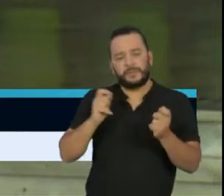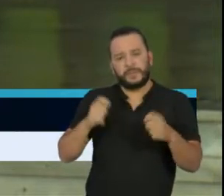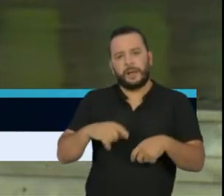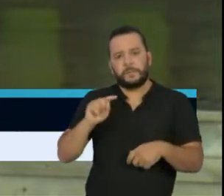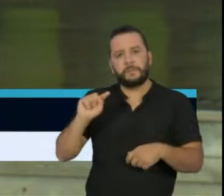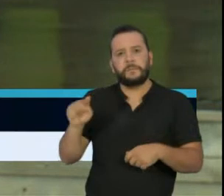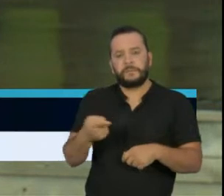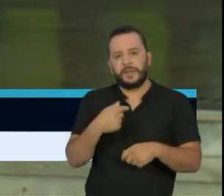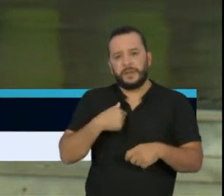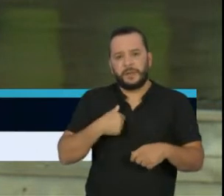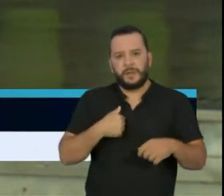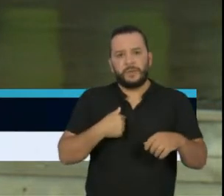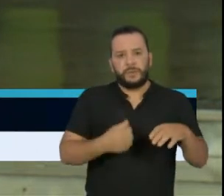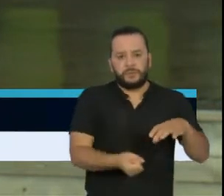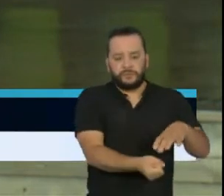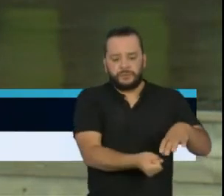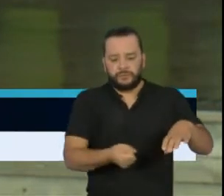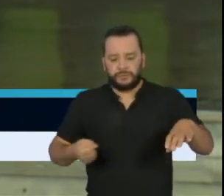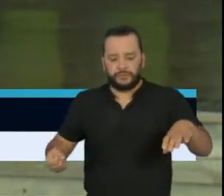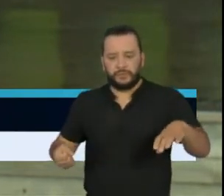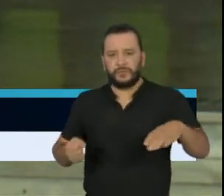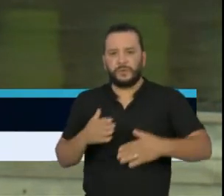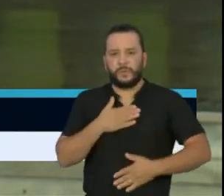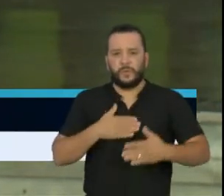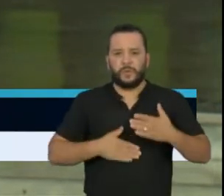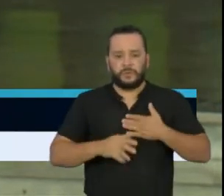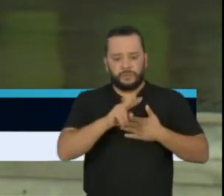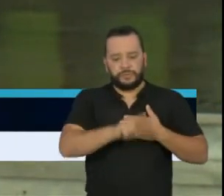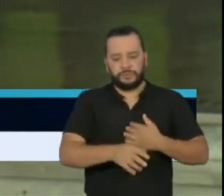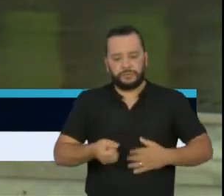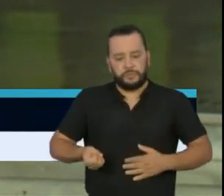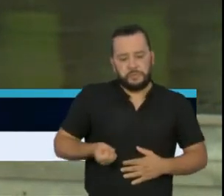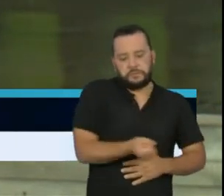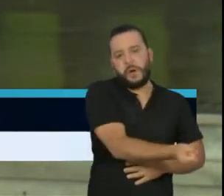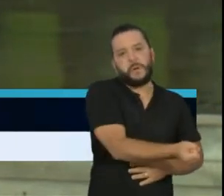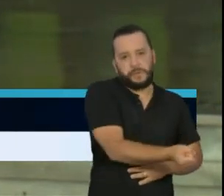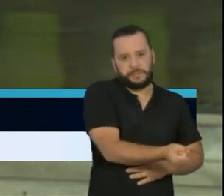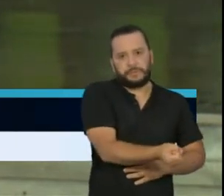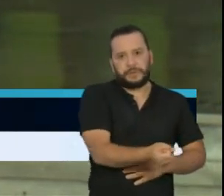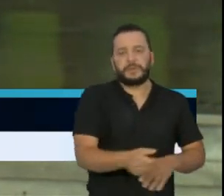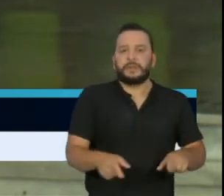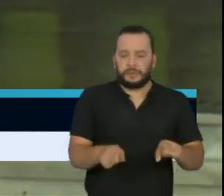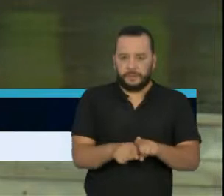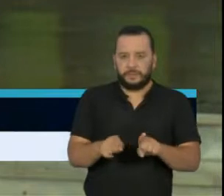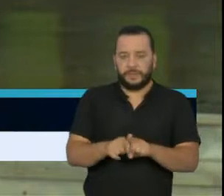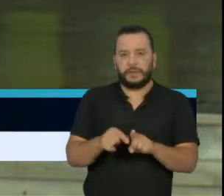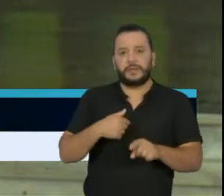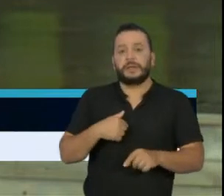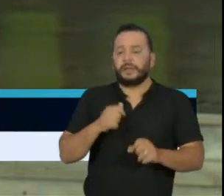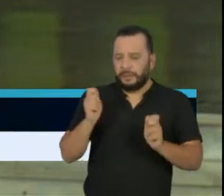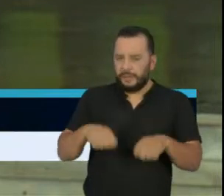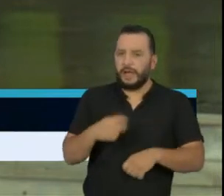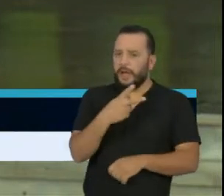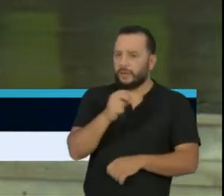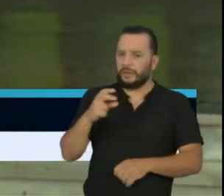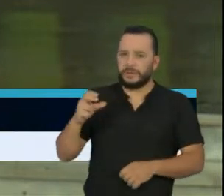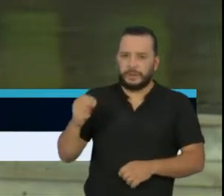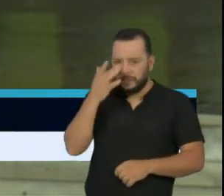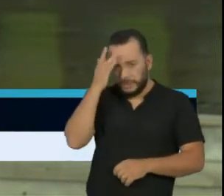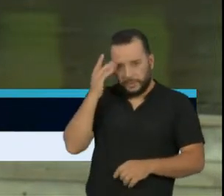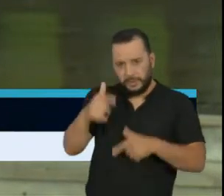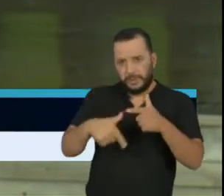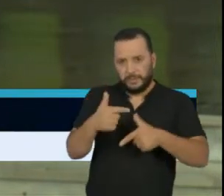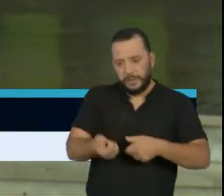em cemitério vertical, a possibilidade de contratar mais 200 coveiros e, como eu disse,